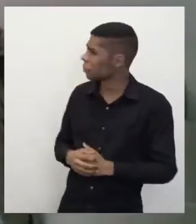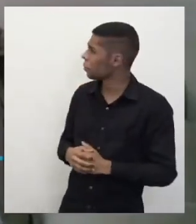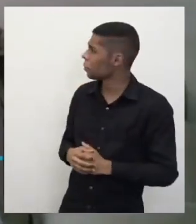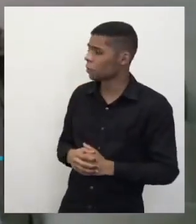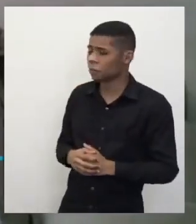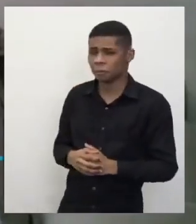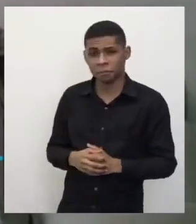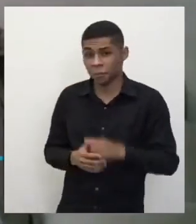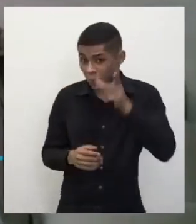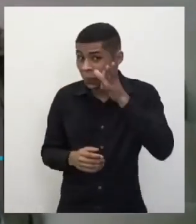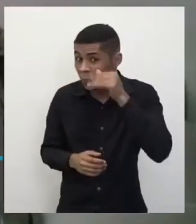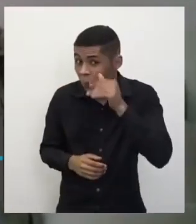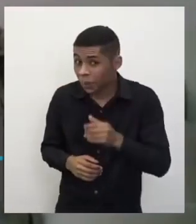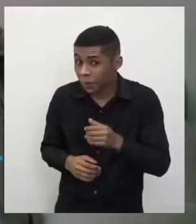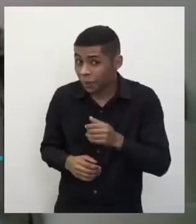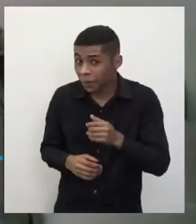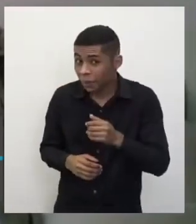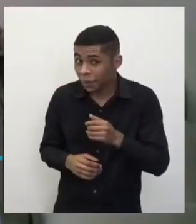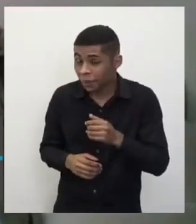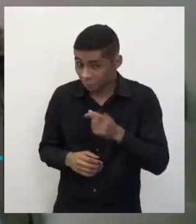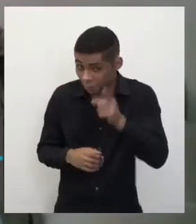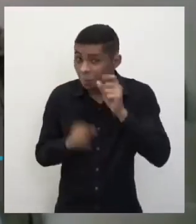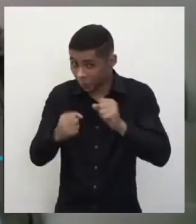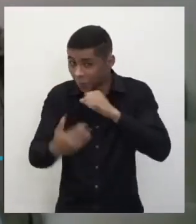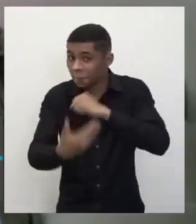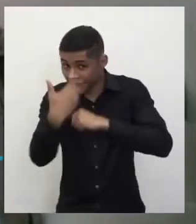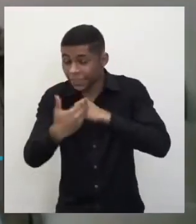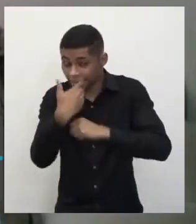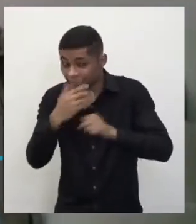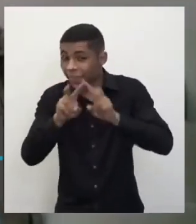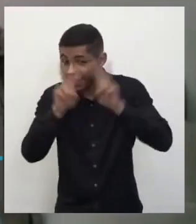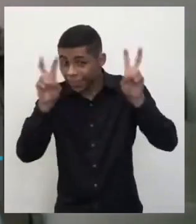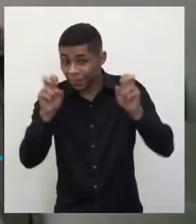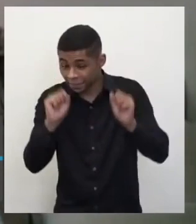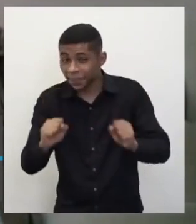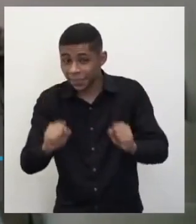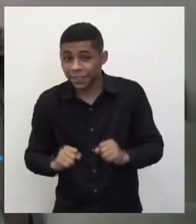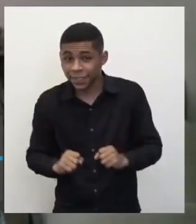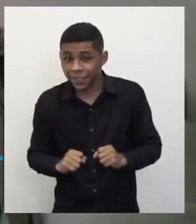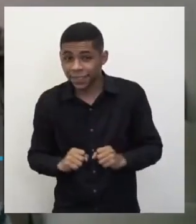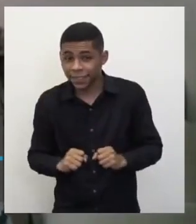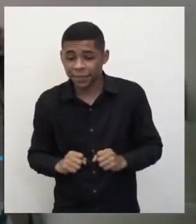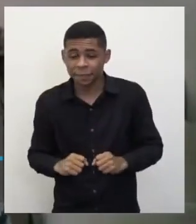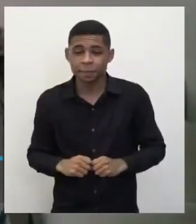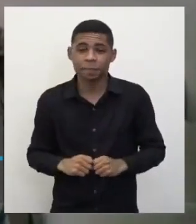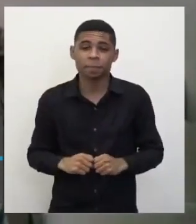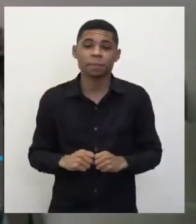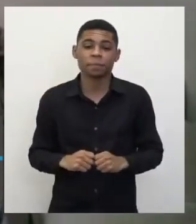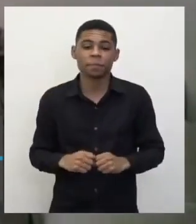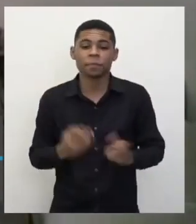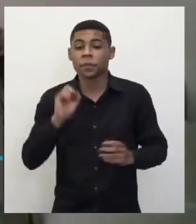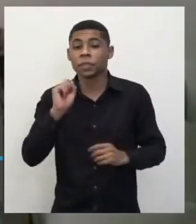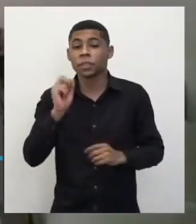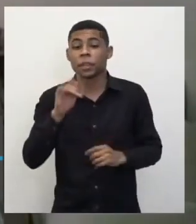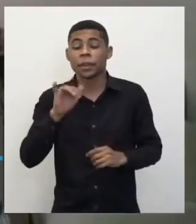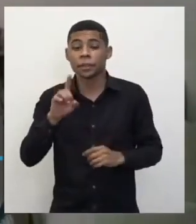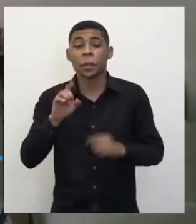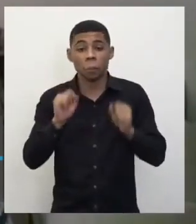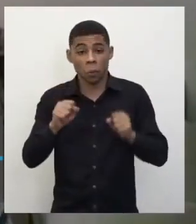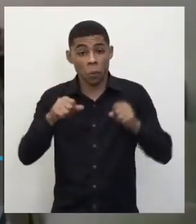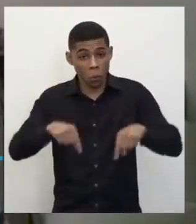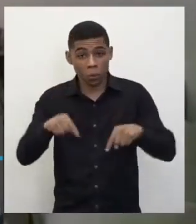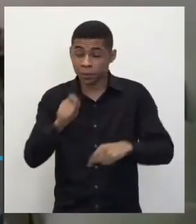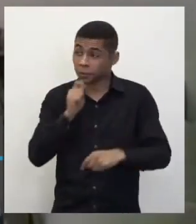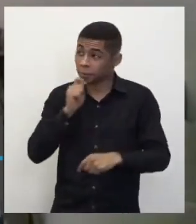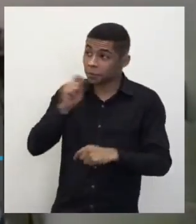estão curiosos para isso? Vocês podem participar dessa história do Shade, ok? Então, o Shade pode ser o nosso entrevistado aí de